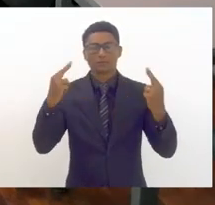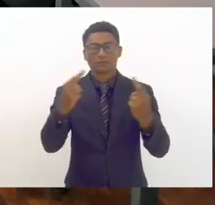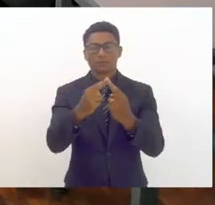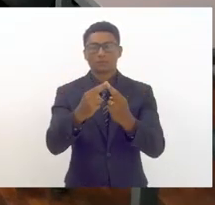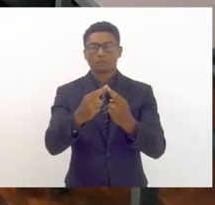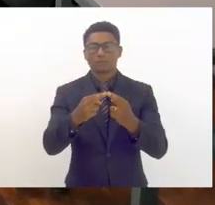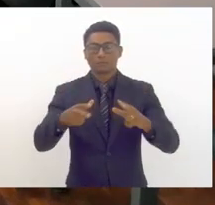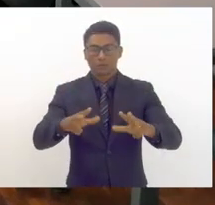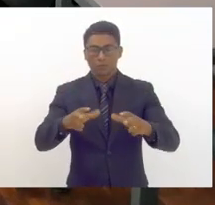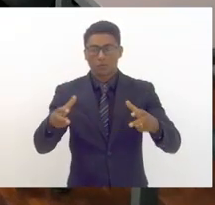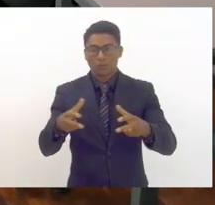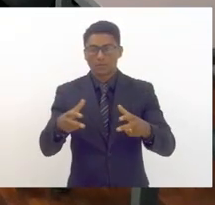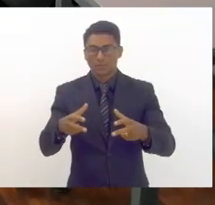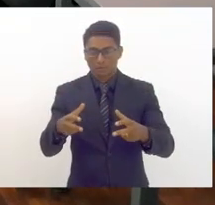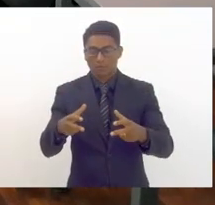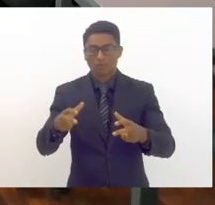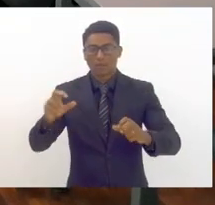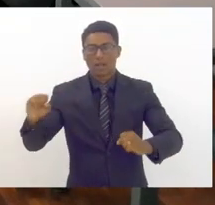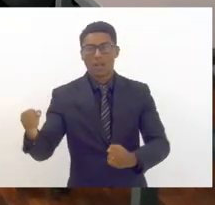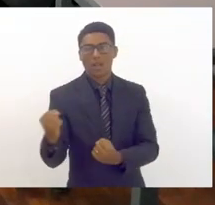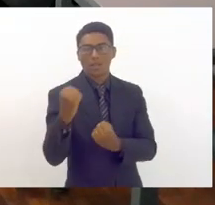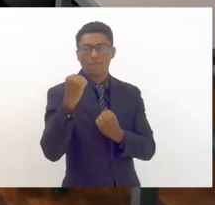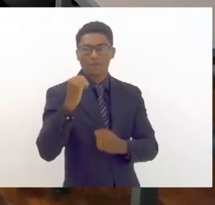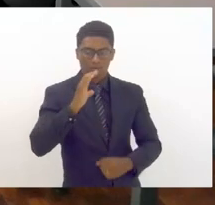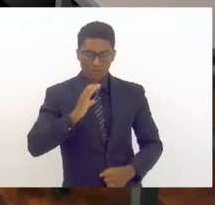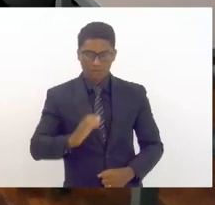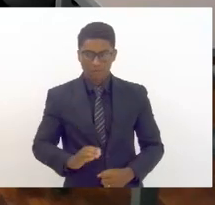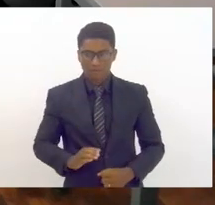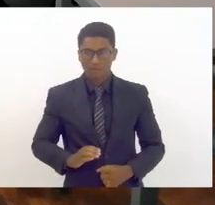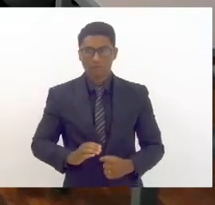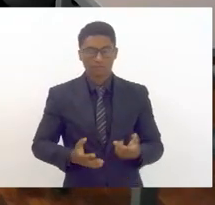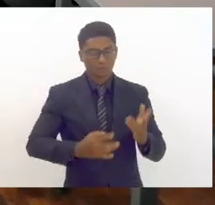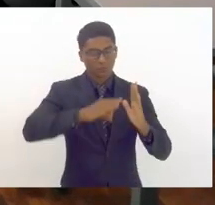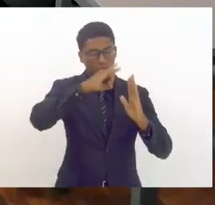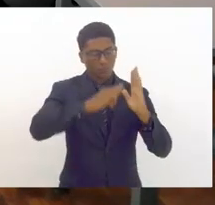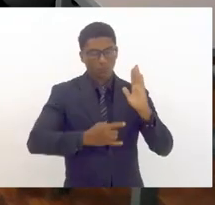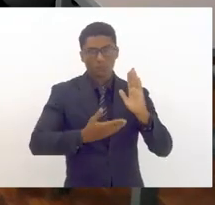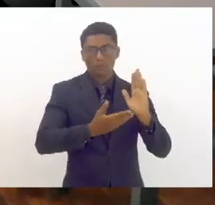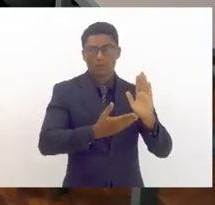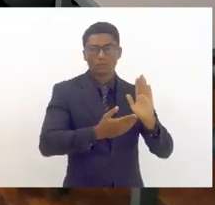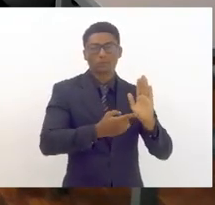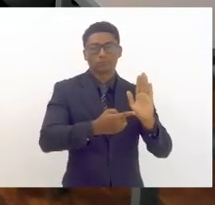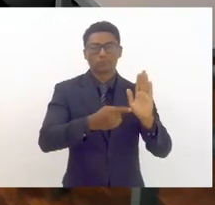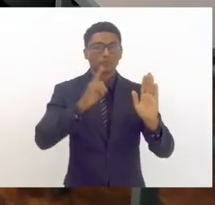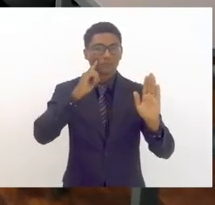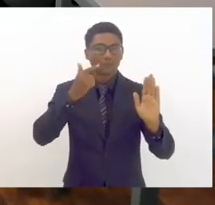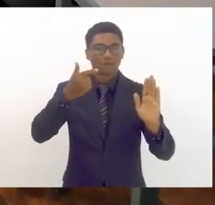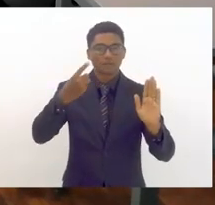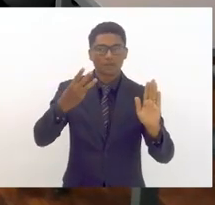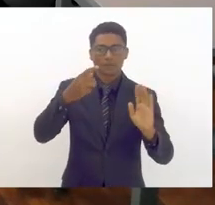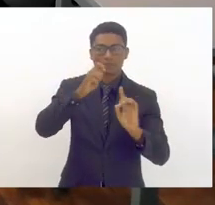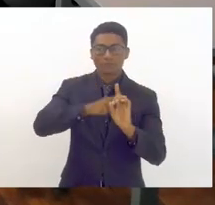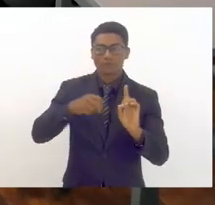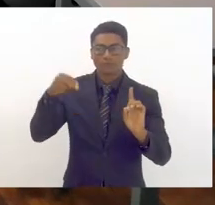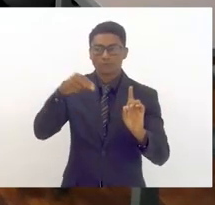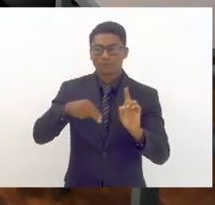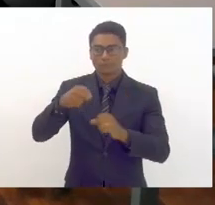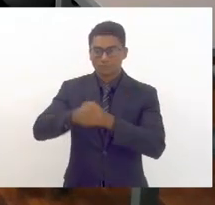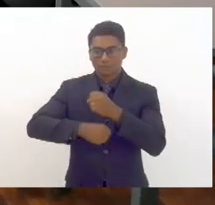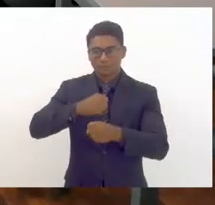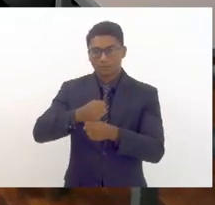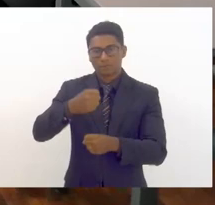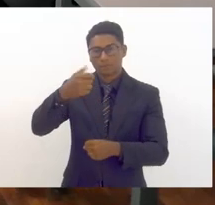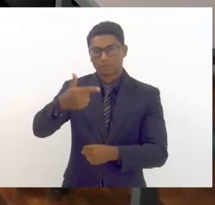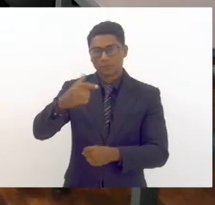da Comissão de Defesa Civil, conforme edital publicado em 23 de novembro de 2022, com o